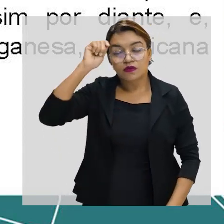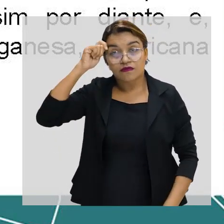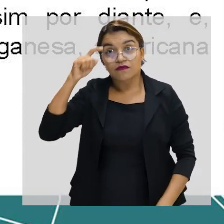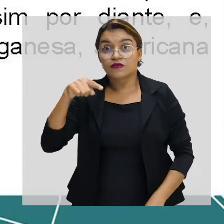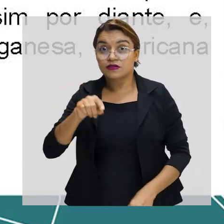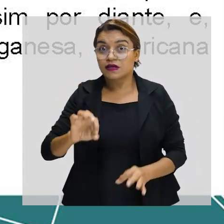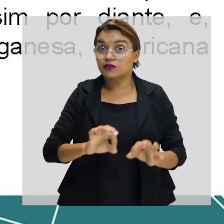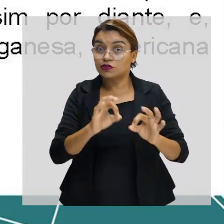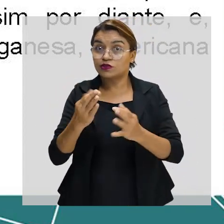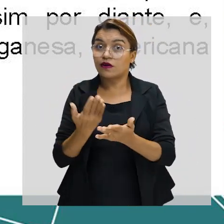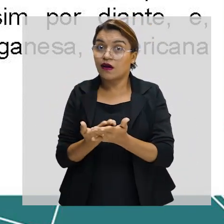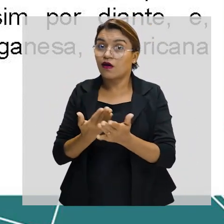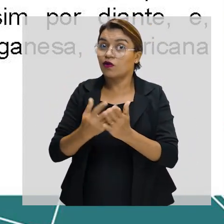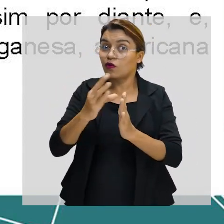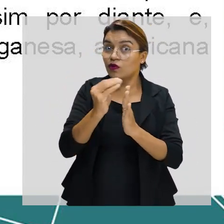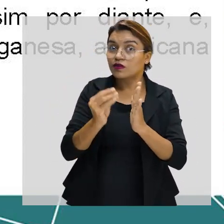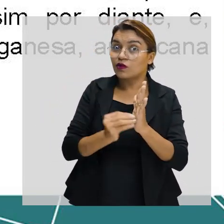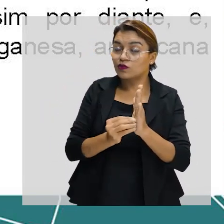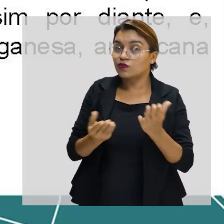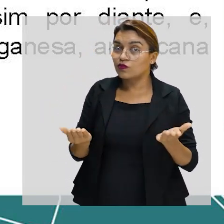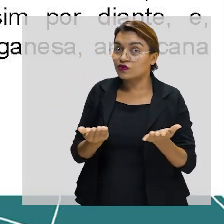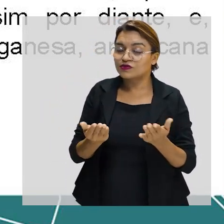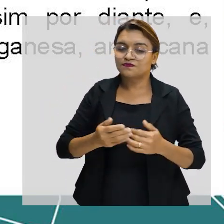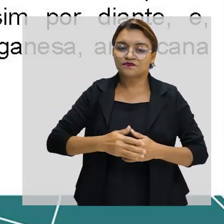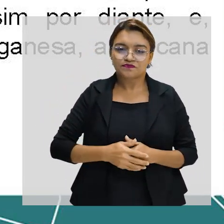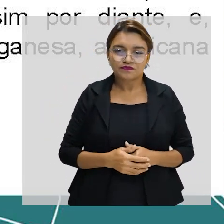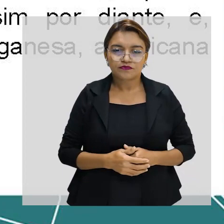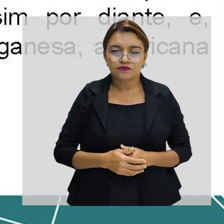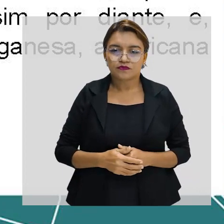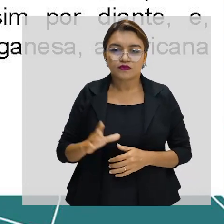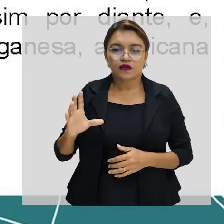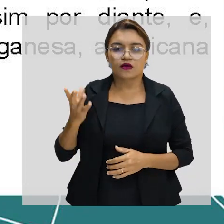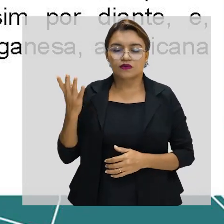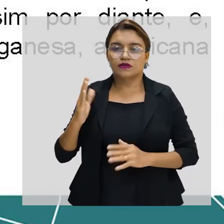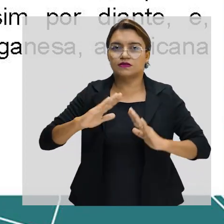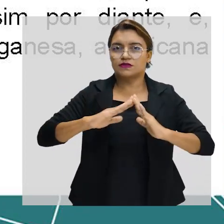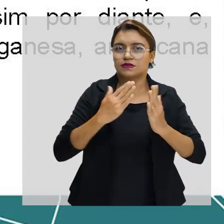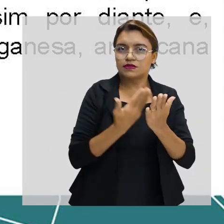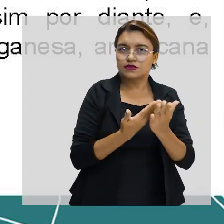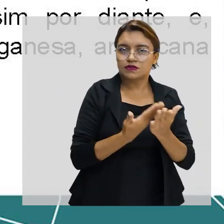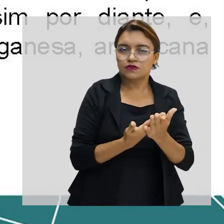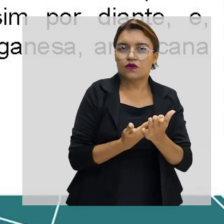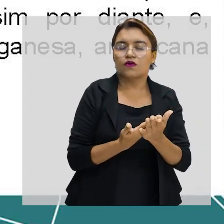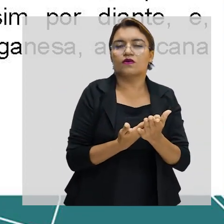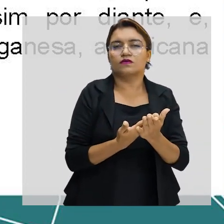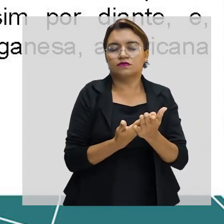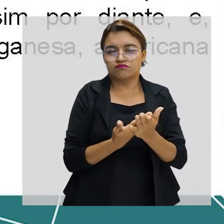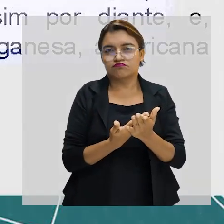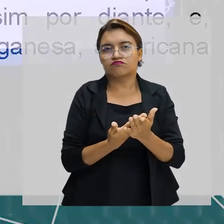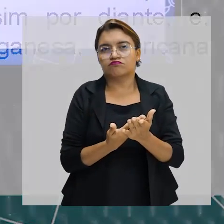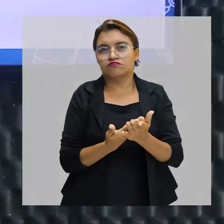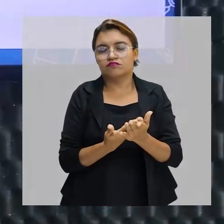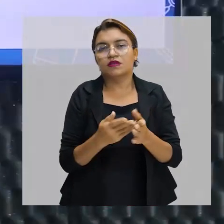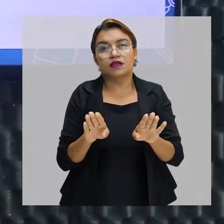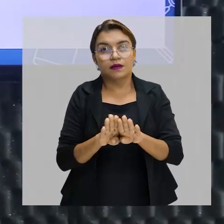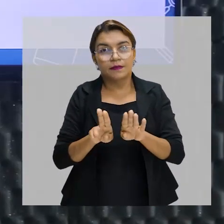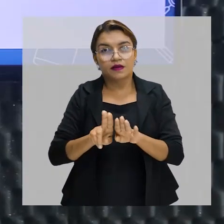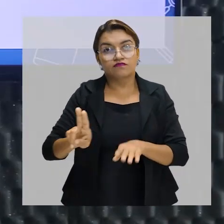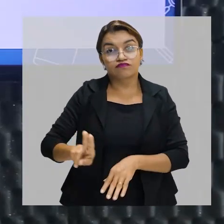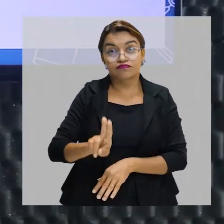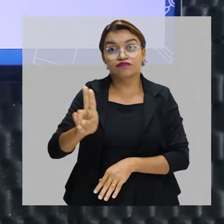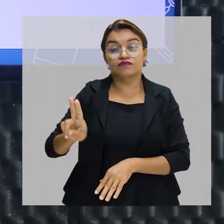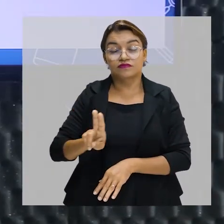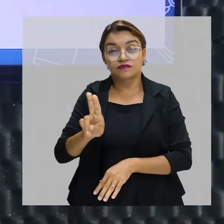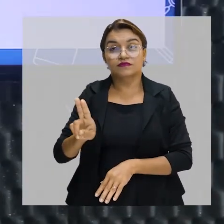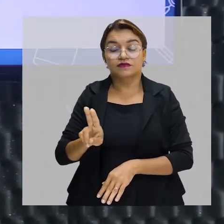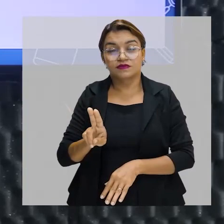desse conteúdo, dessa disciplina, e isso acontece nas escolas secundárias, nas universidades, então